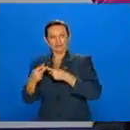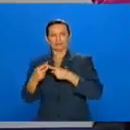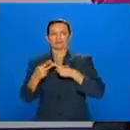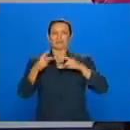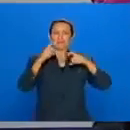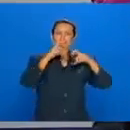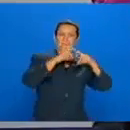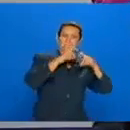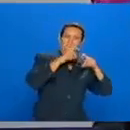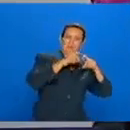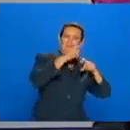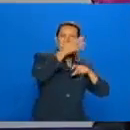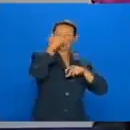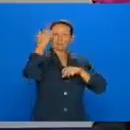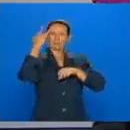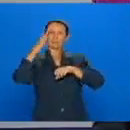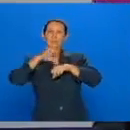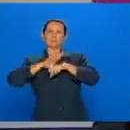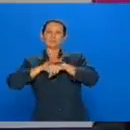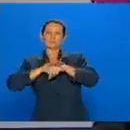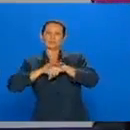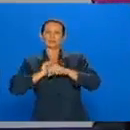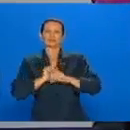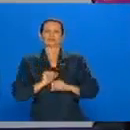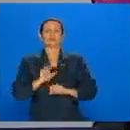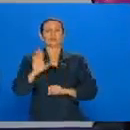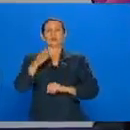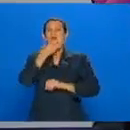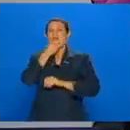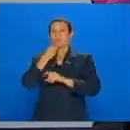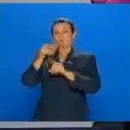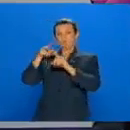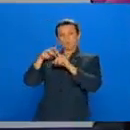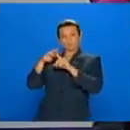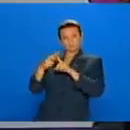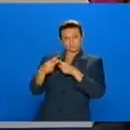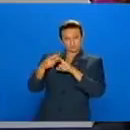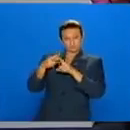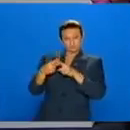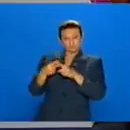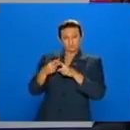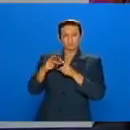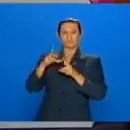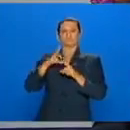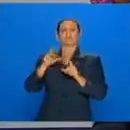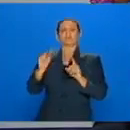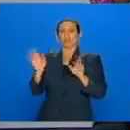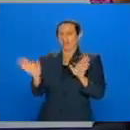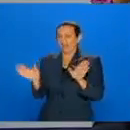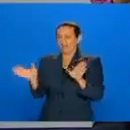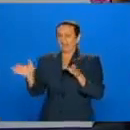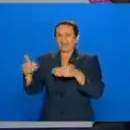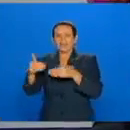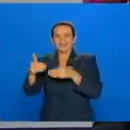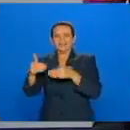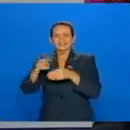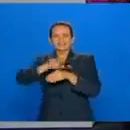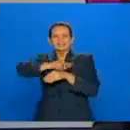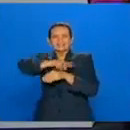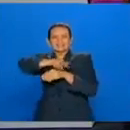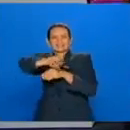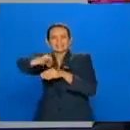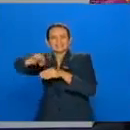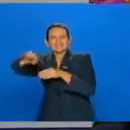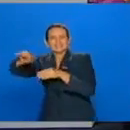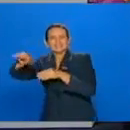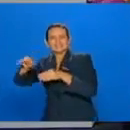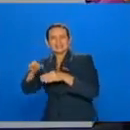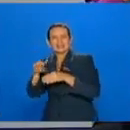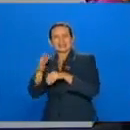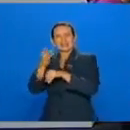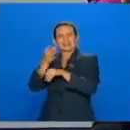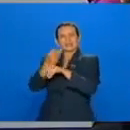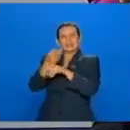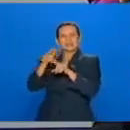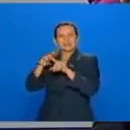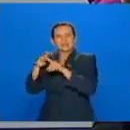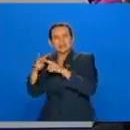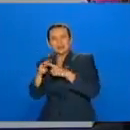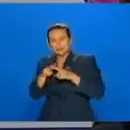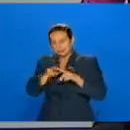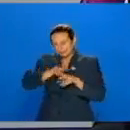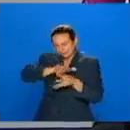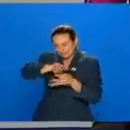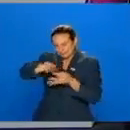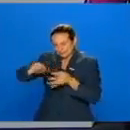pensar que o mecânico tem uma caixa de ferramentas e precisa identificar e perceber os problemas,